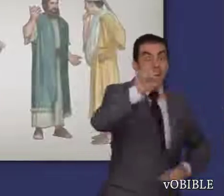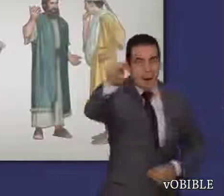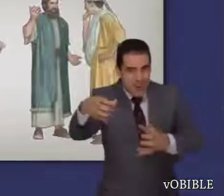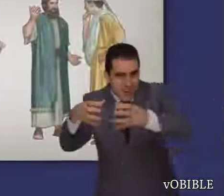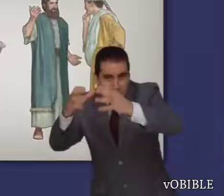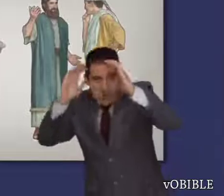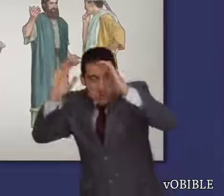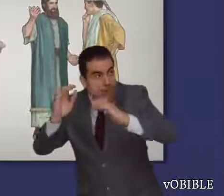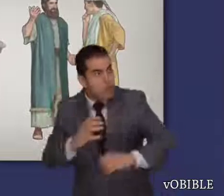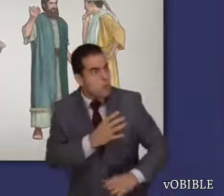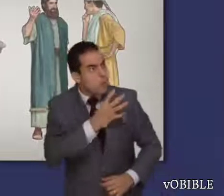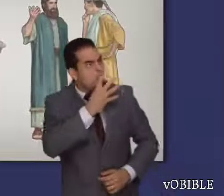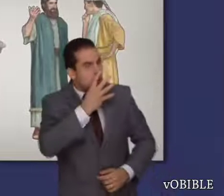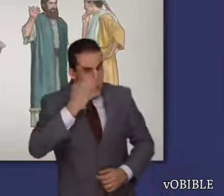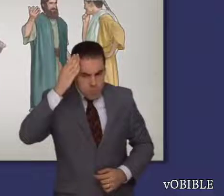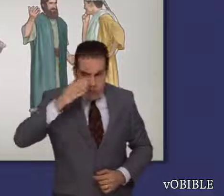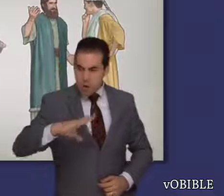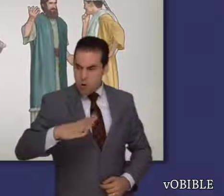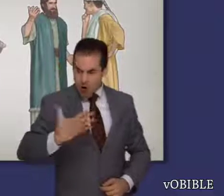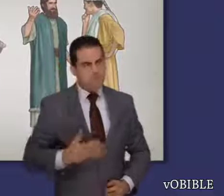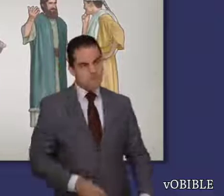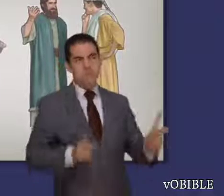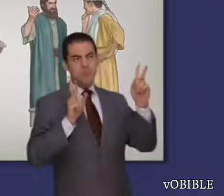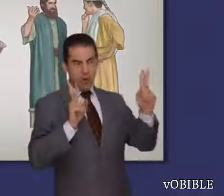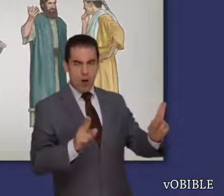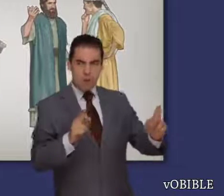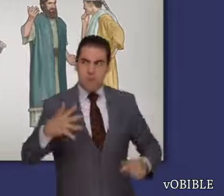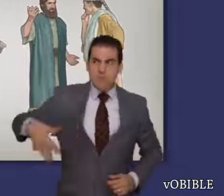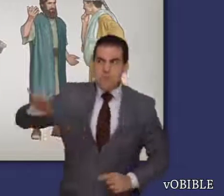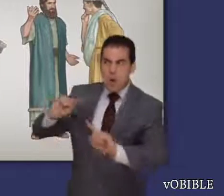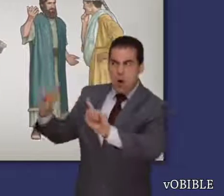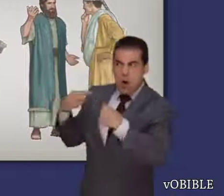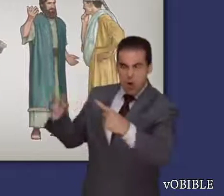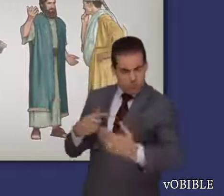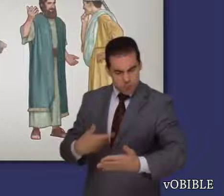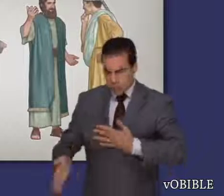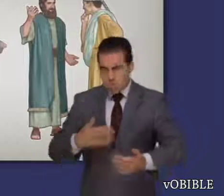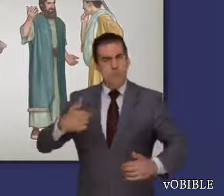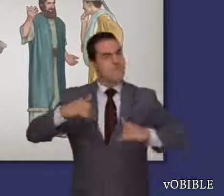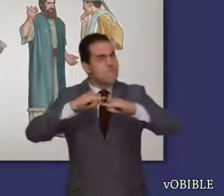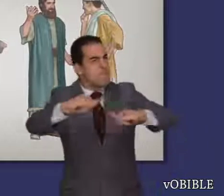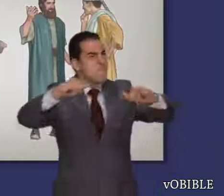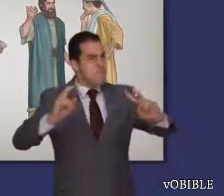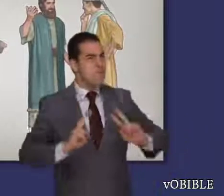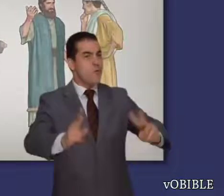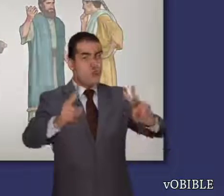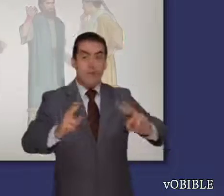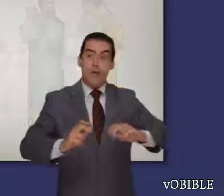A coragem de Paulo ao enfrentar a oposição motiva os irmãos a continuar declarando a palavra de Deus sem medo.